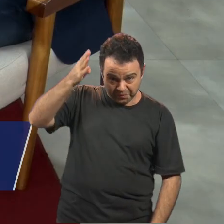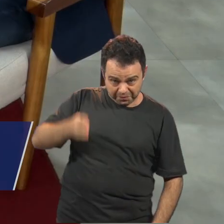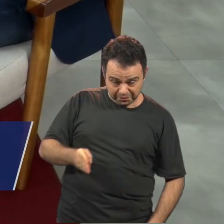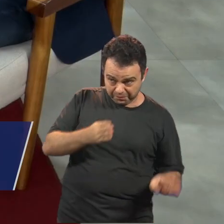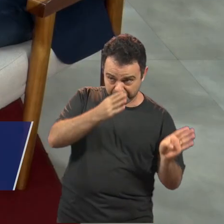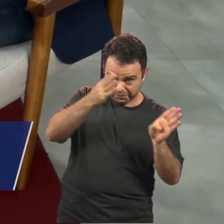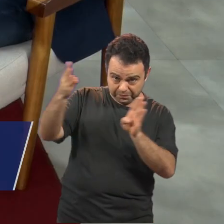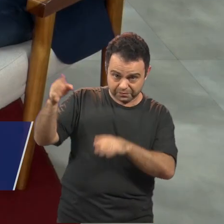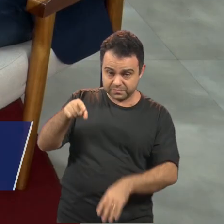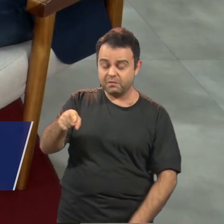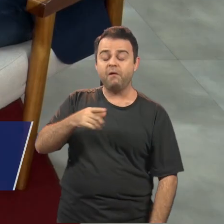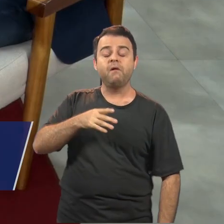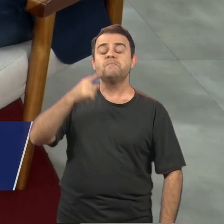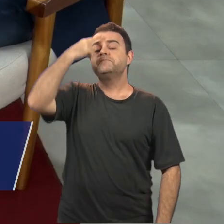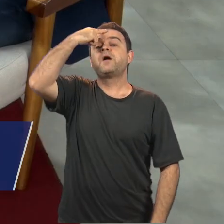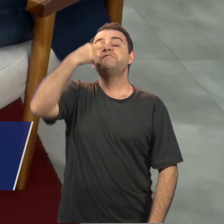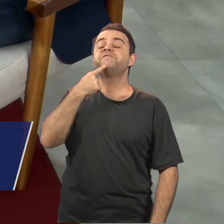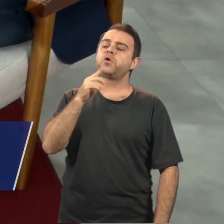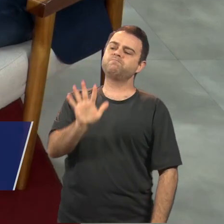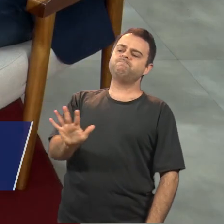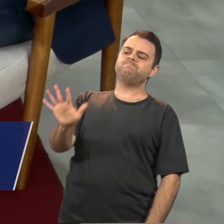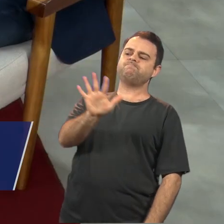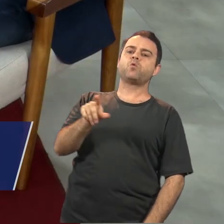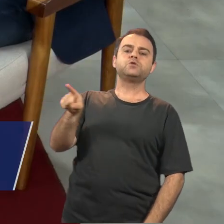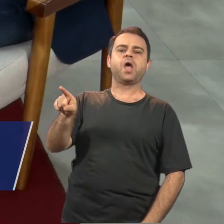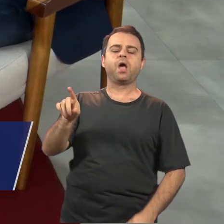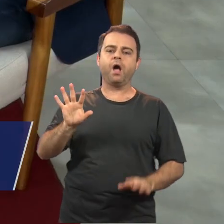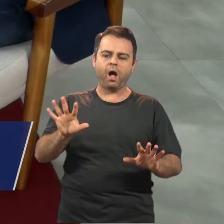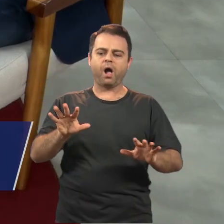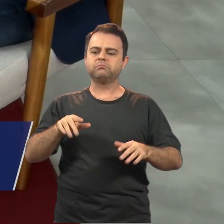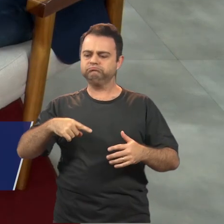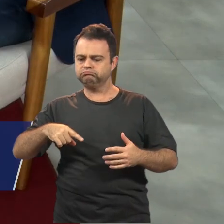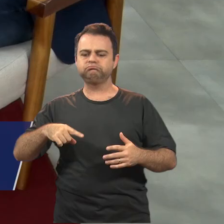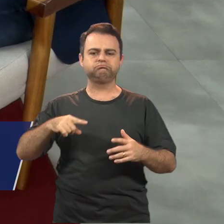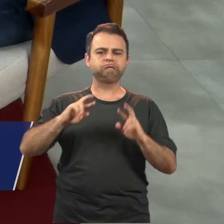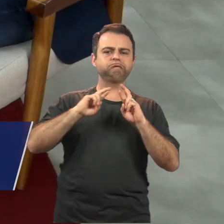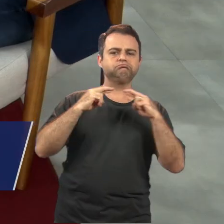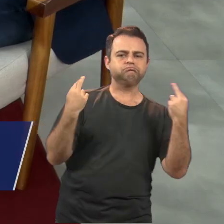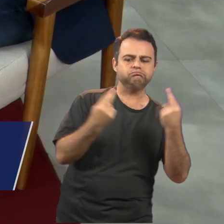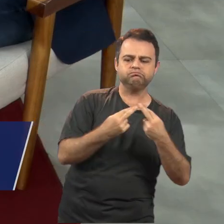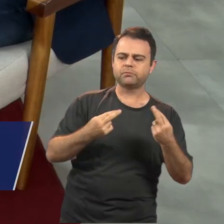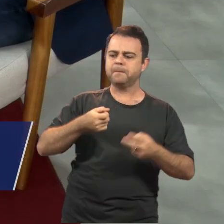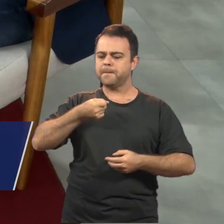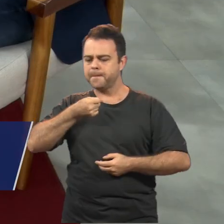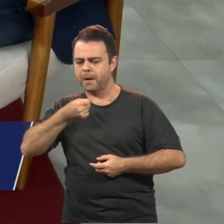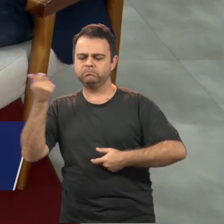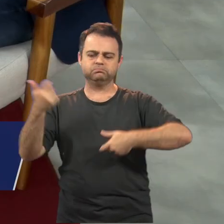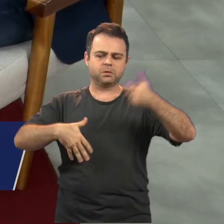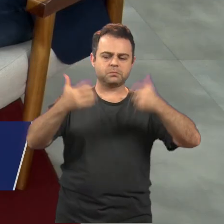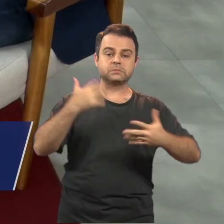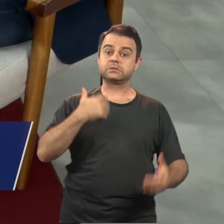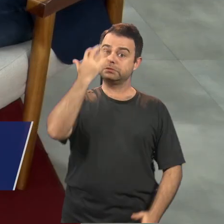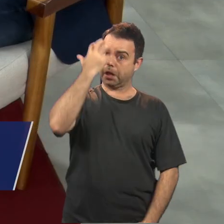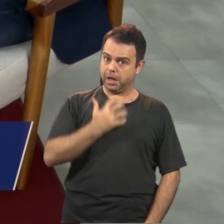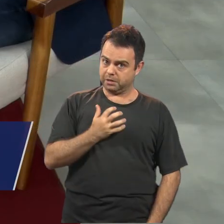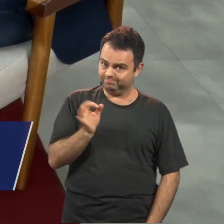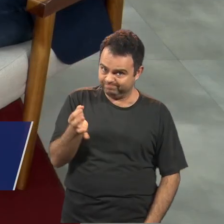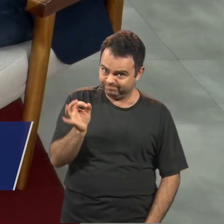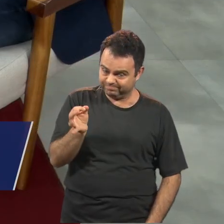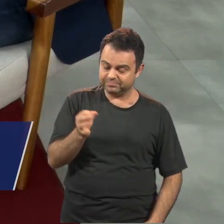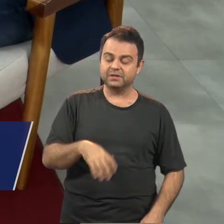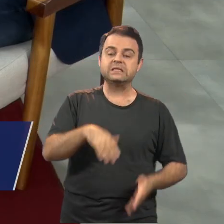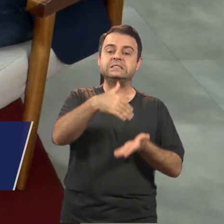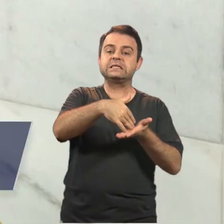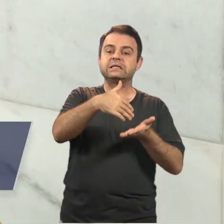senhor é um vereador que tem um perfil que leva com muita seriedade, né, o andamento da sessão, o comando aqui das sessões, como membro da mesa diretora,